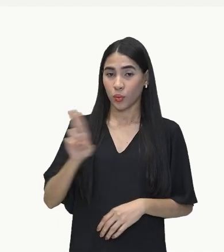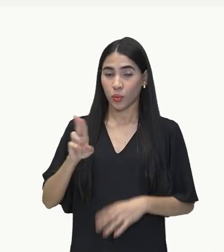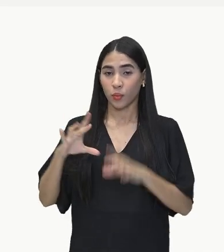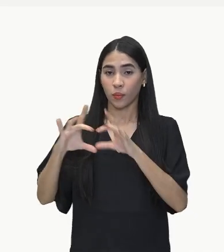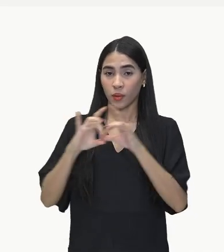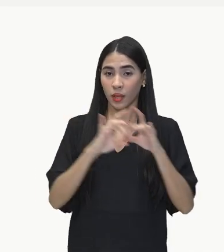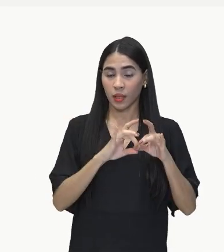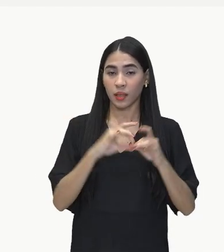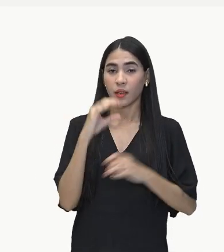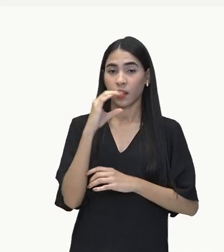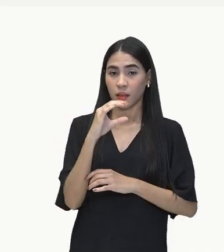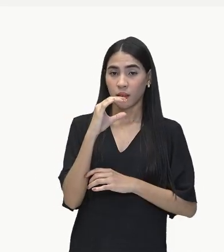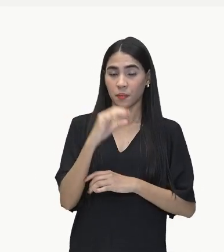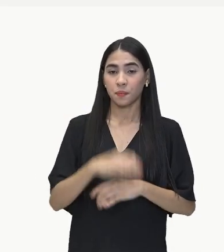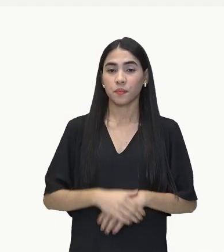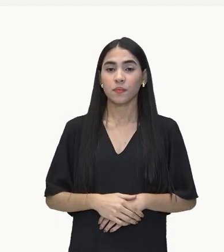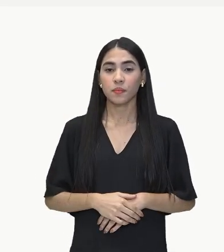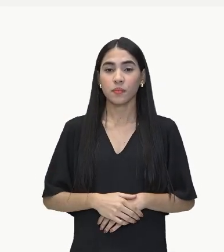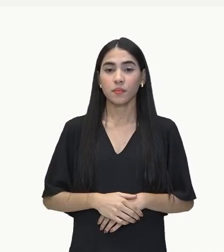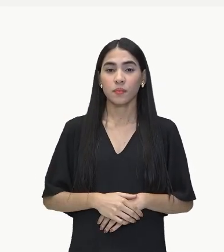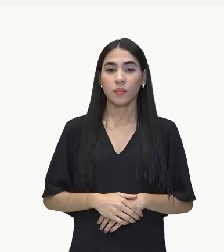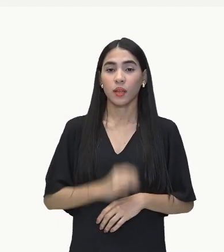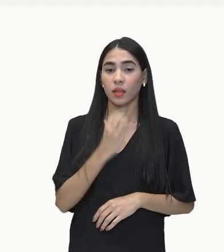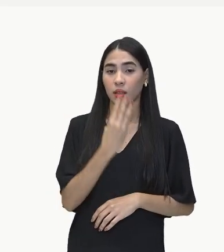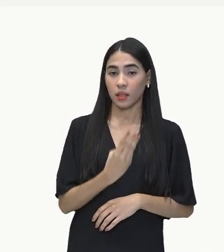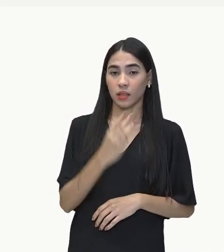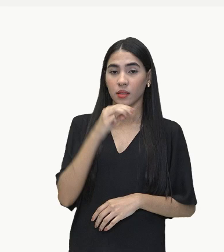cadeia carbônica é